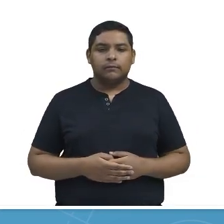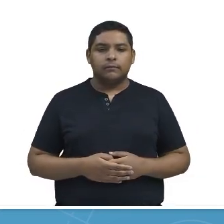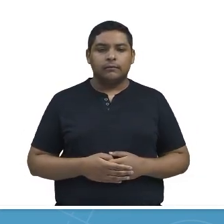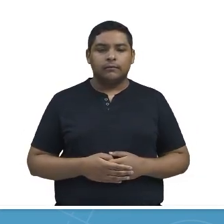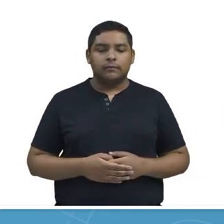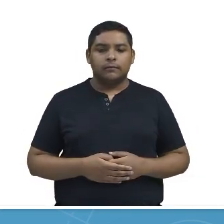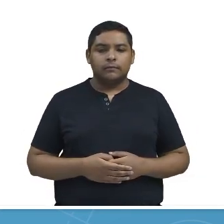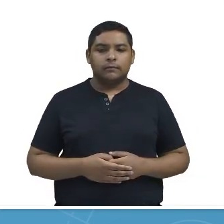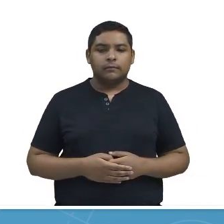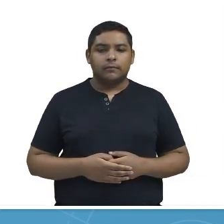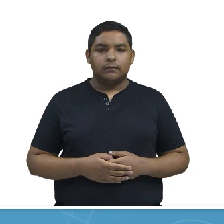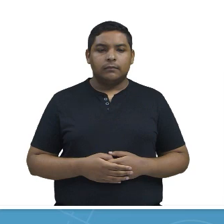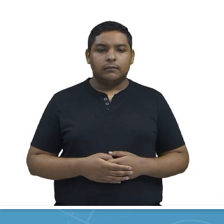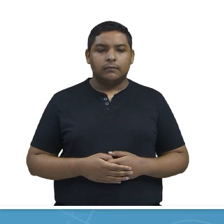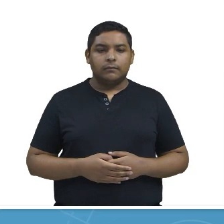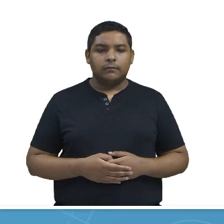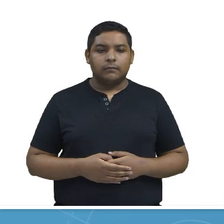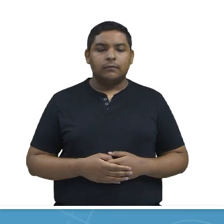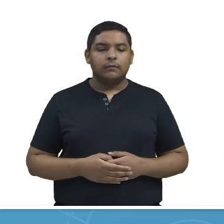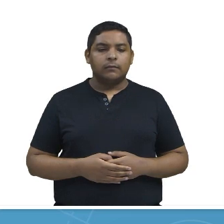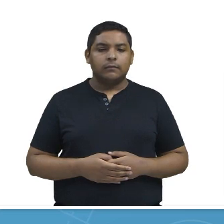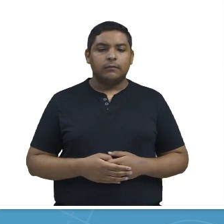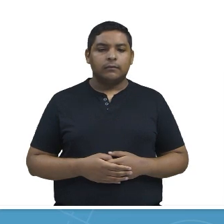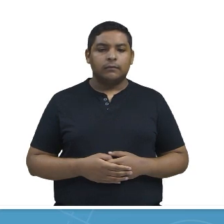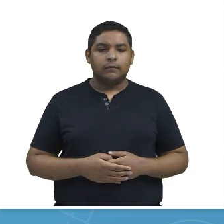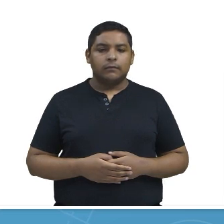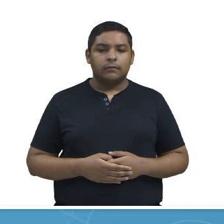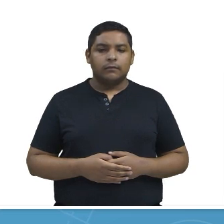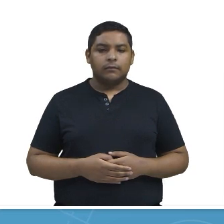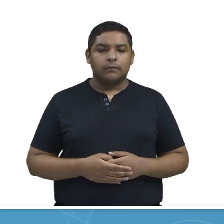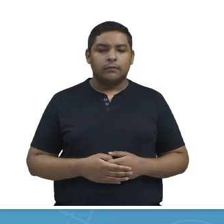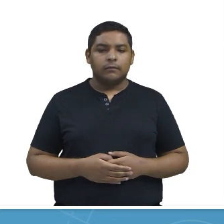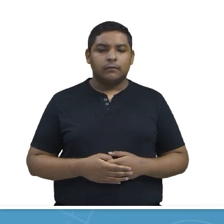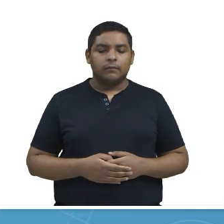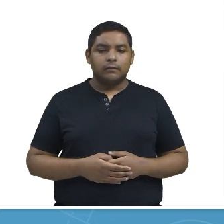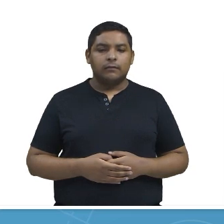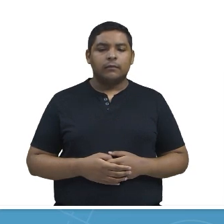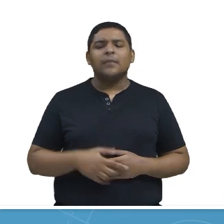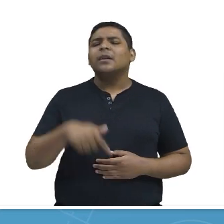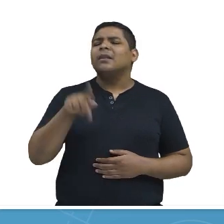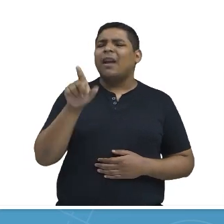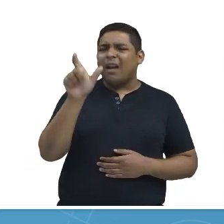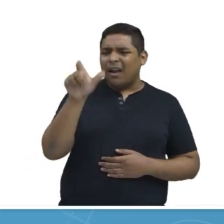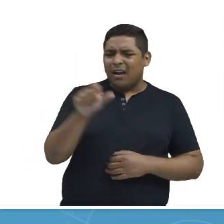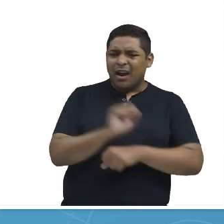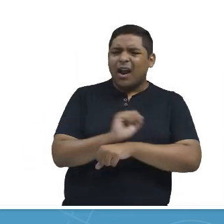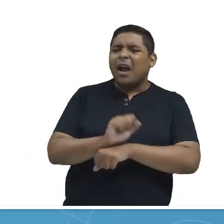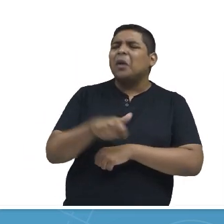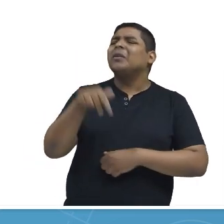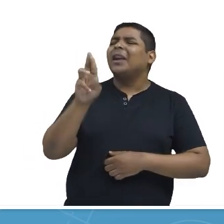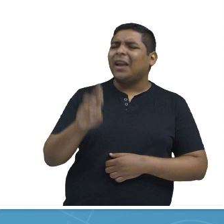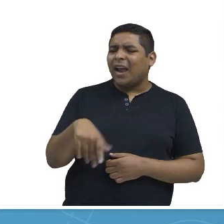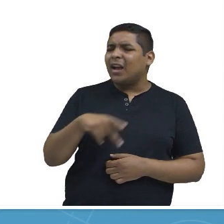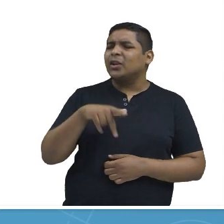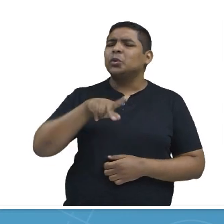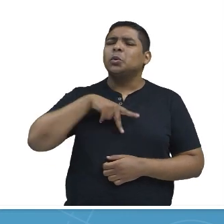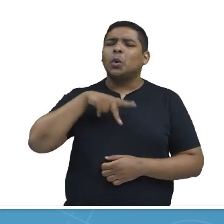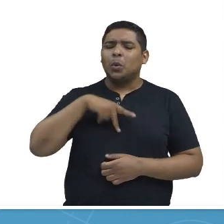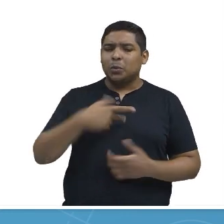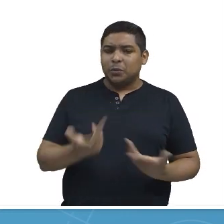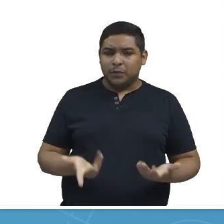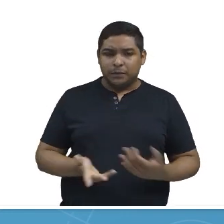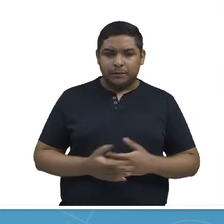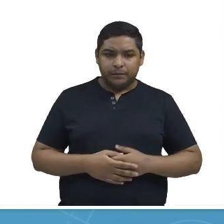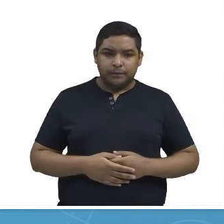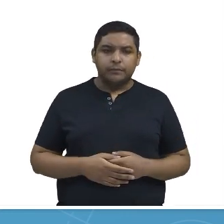is red. E a pergunta, né? Whose car is that? De quem é aquele carro? Comentando um pouquinho mais sobre